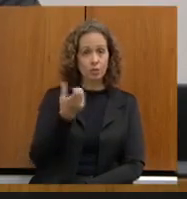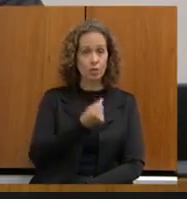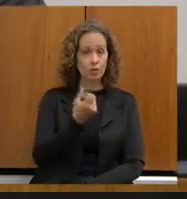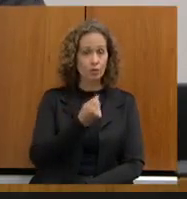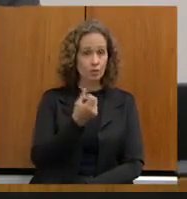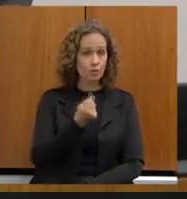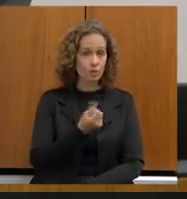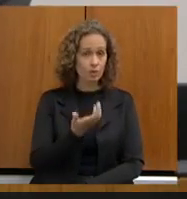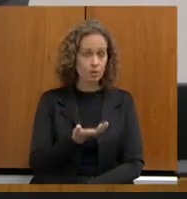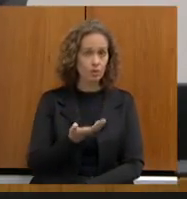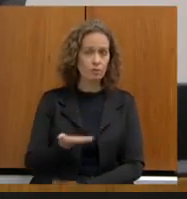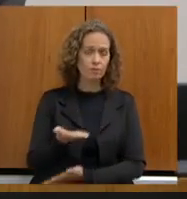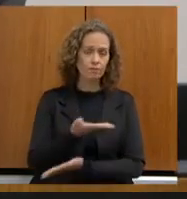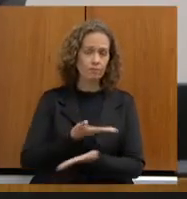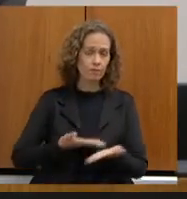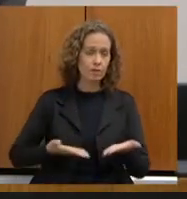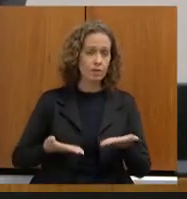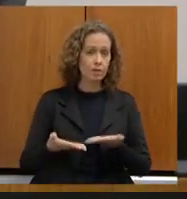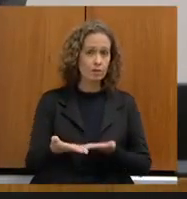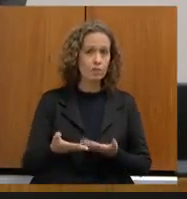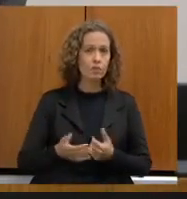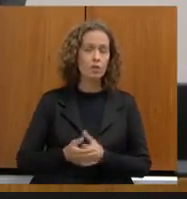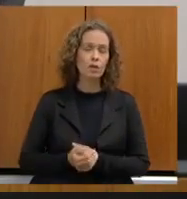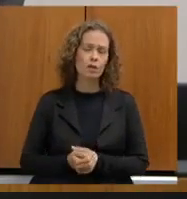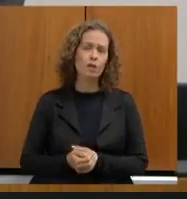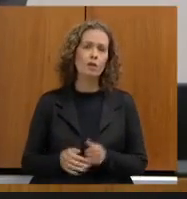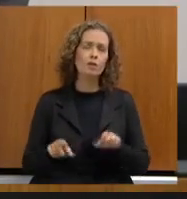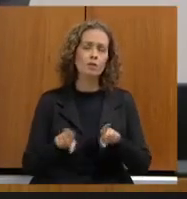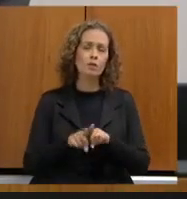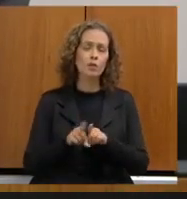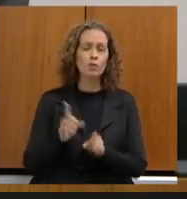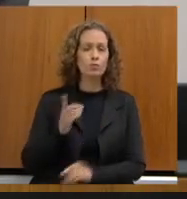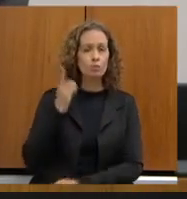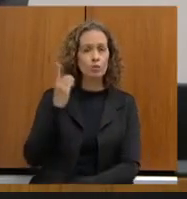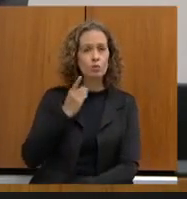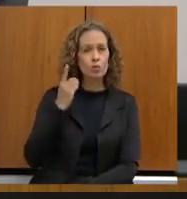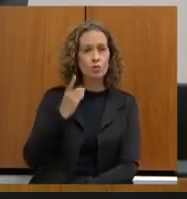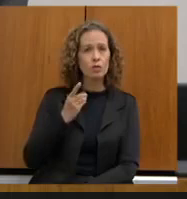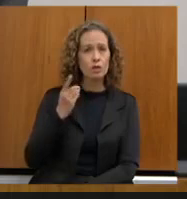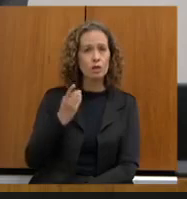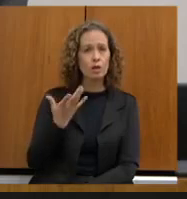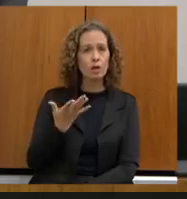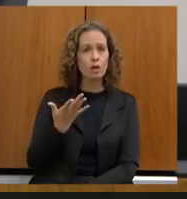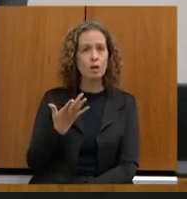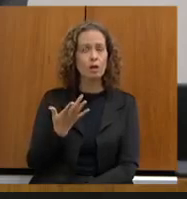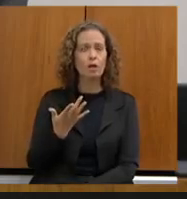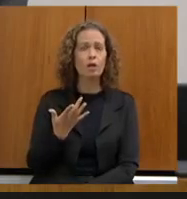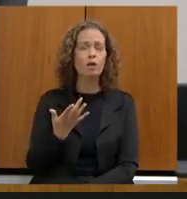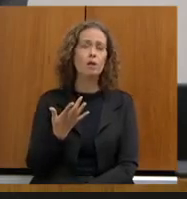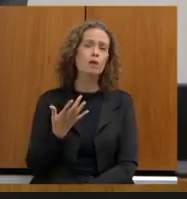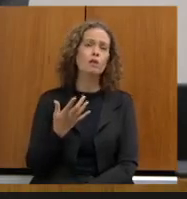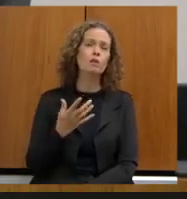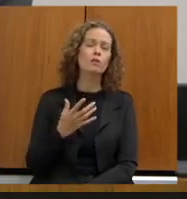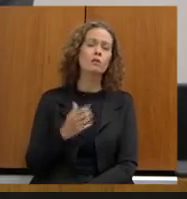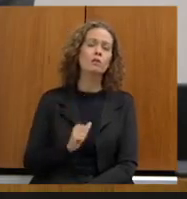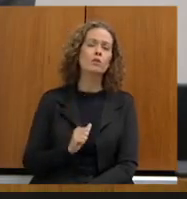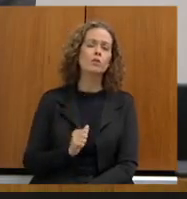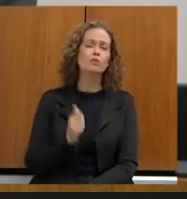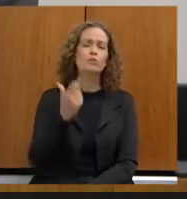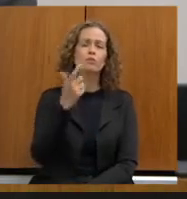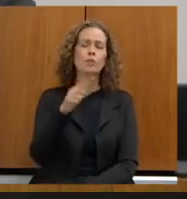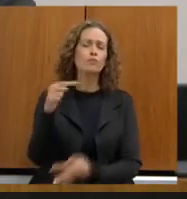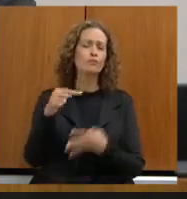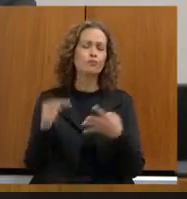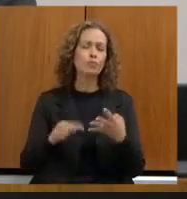vossa excelência o deputado no Angry com deputado Deputado as eles laviola Deputado Antonio Carlos Arantes